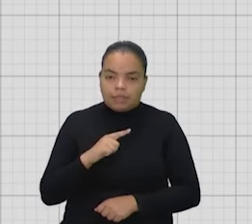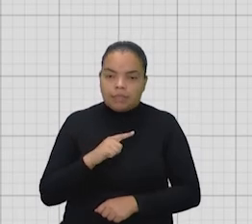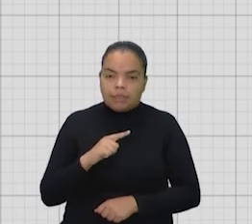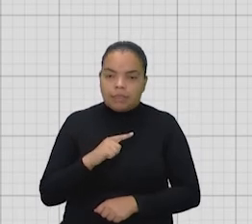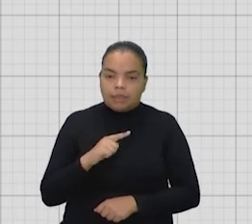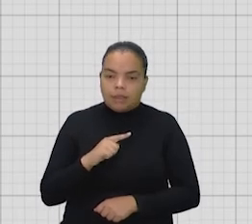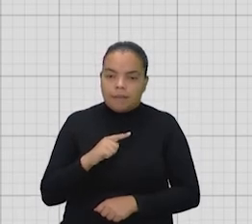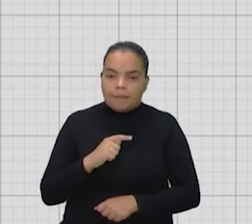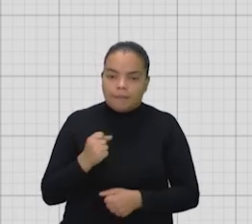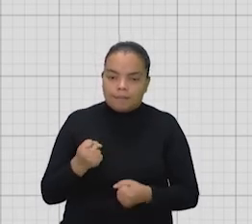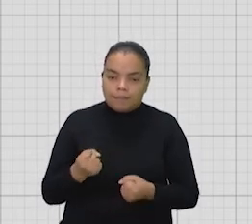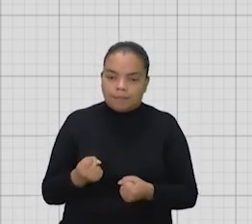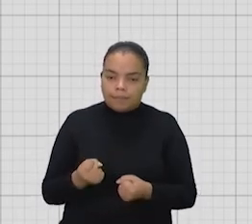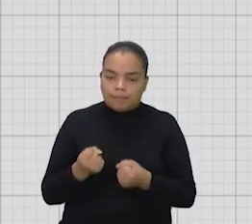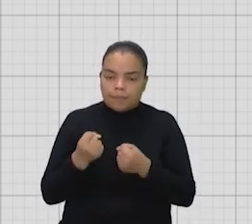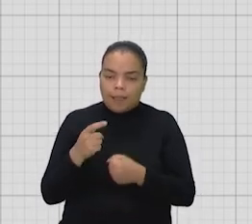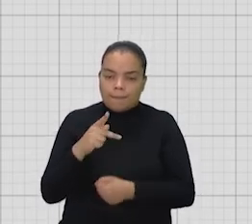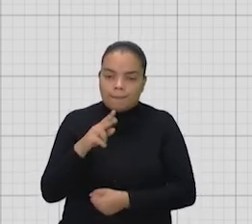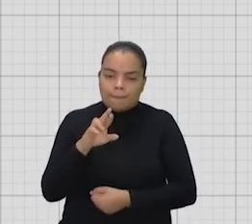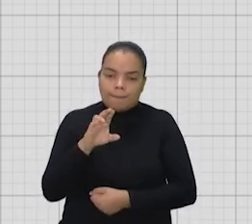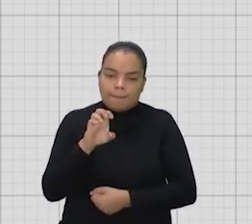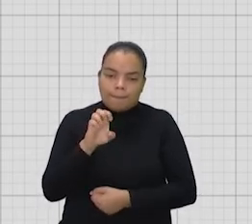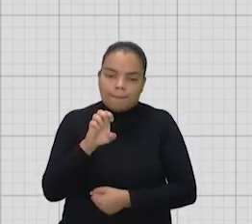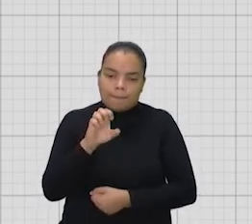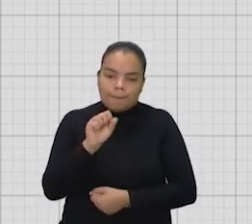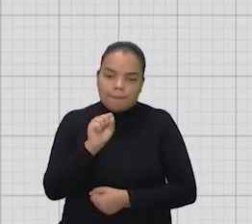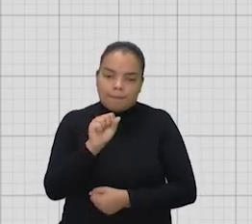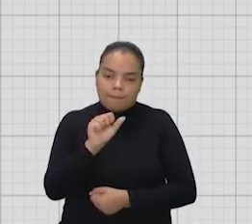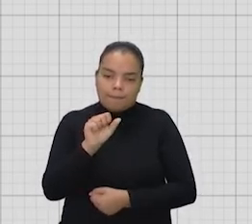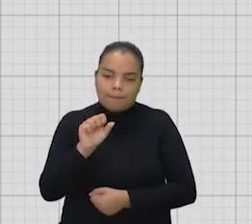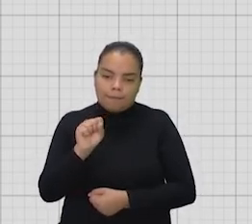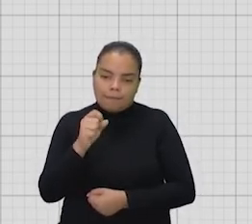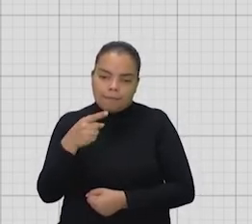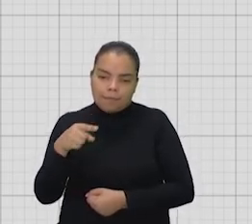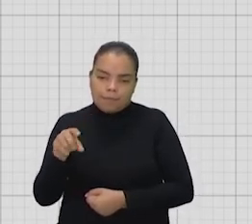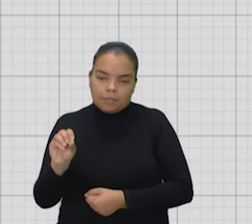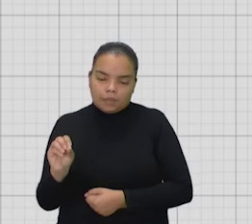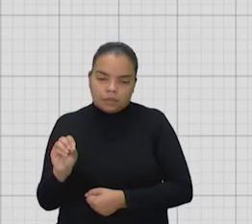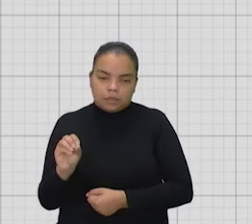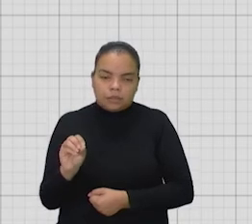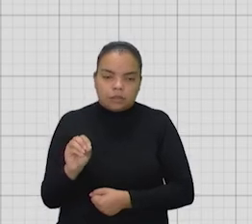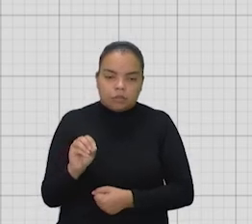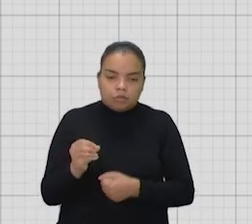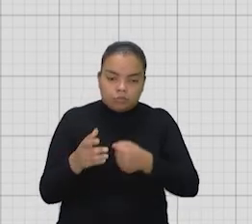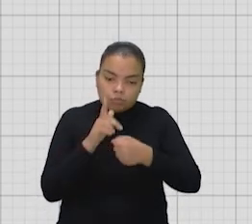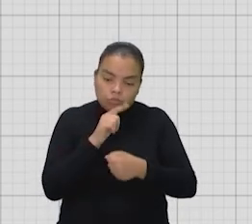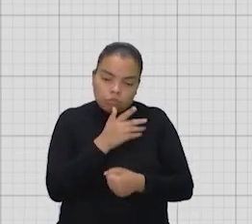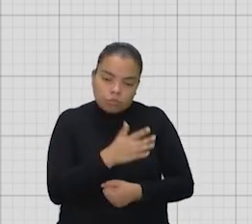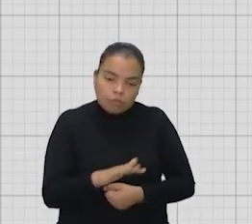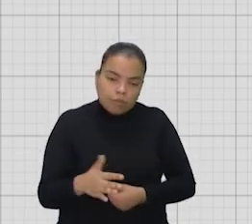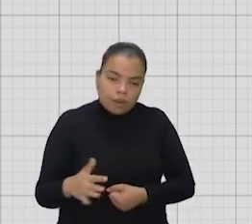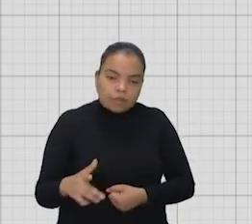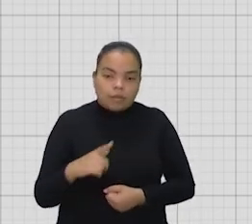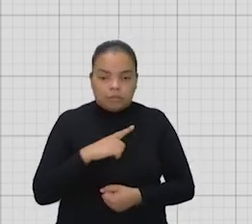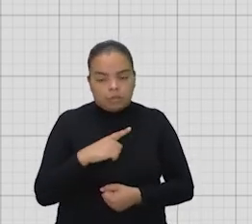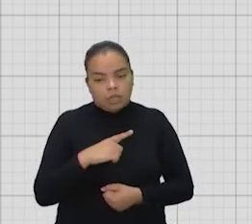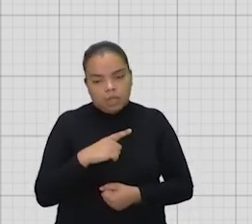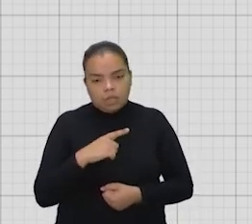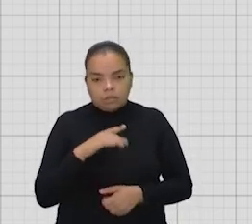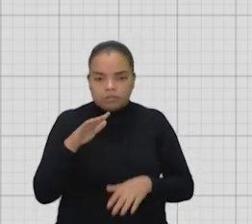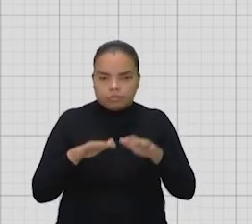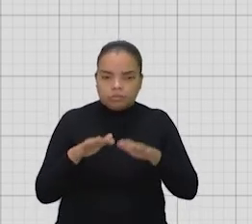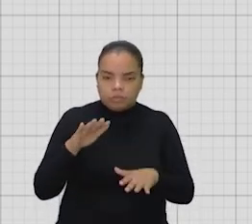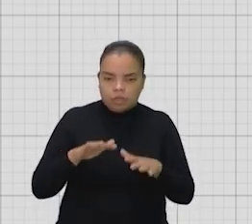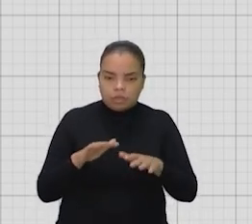mar. A gente sabe que existem situações em que a gente desce além do nível do mar, né? Então,